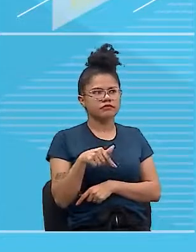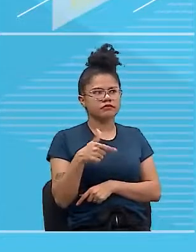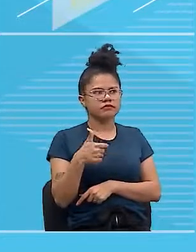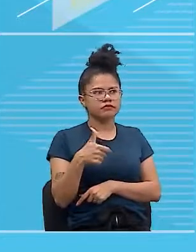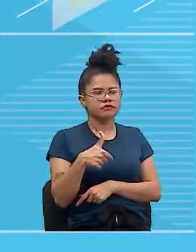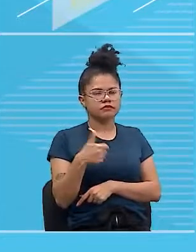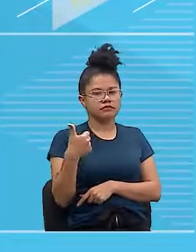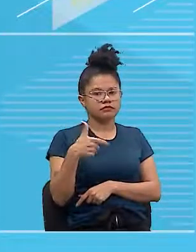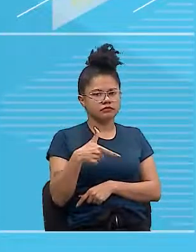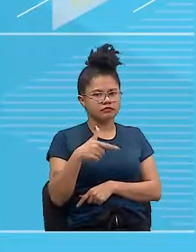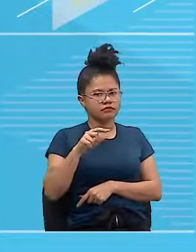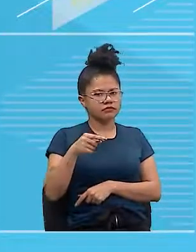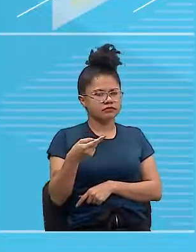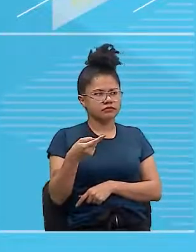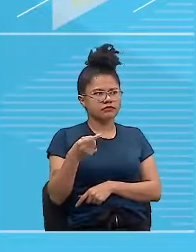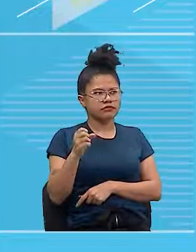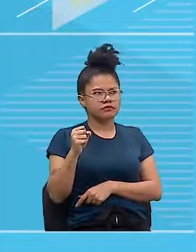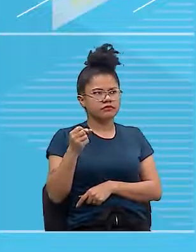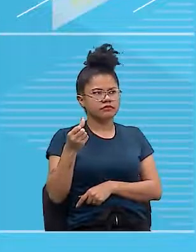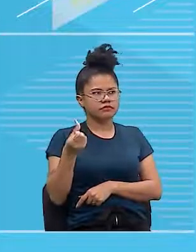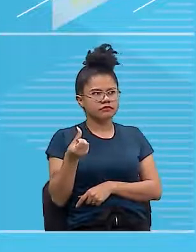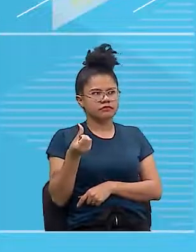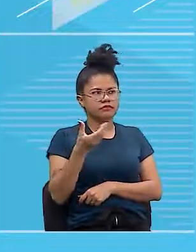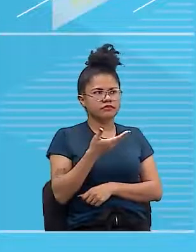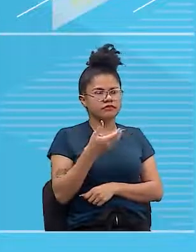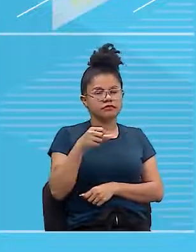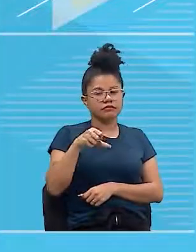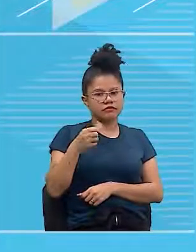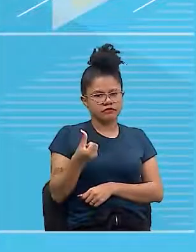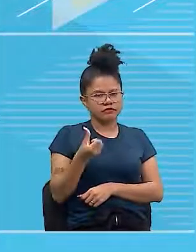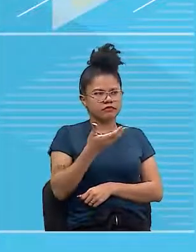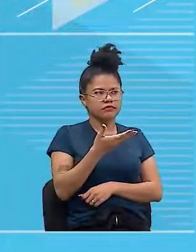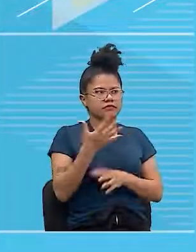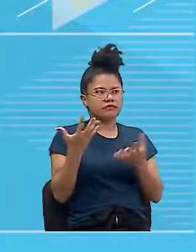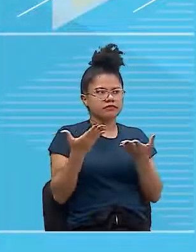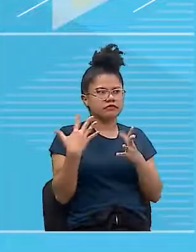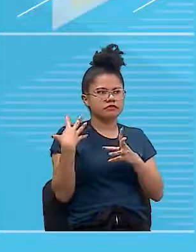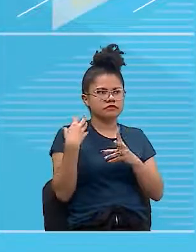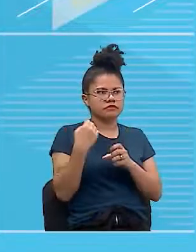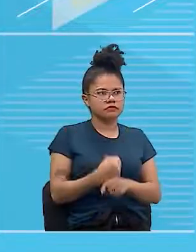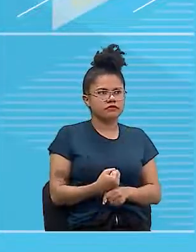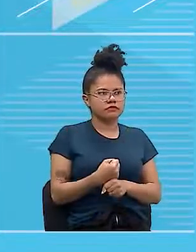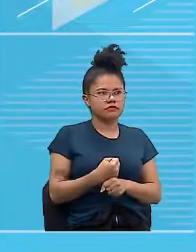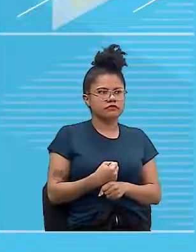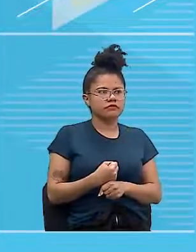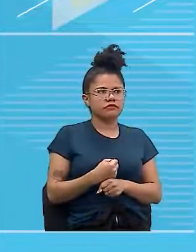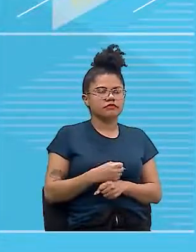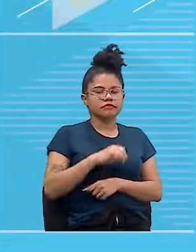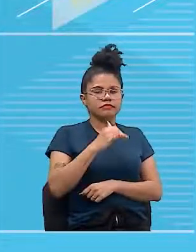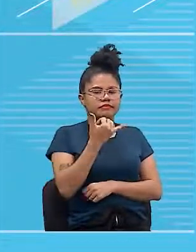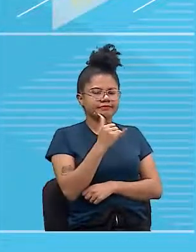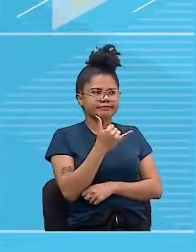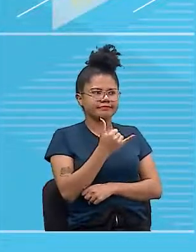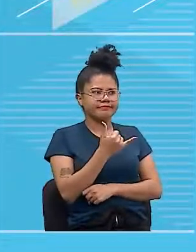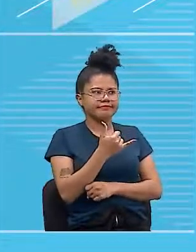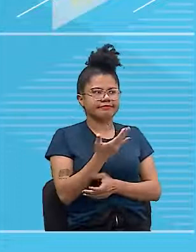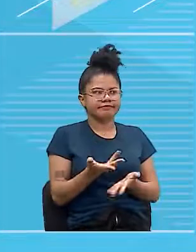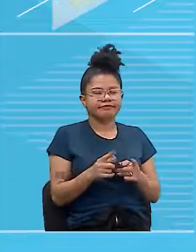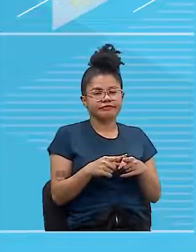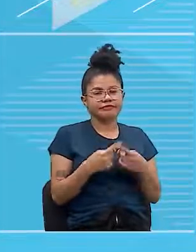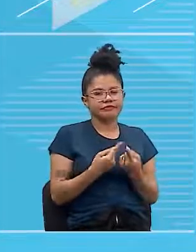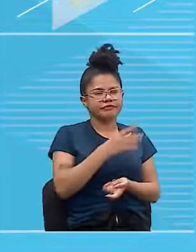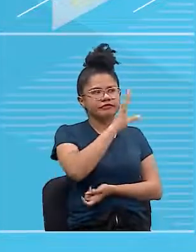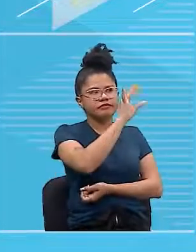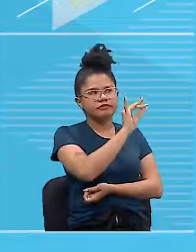em seguida Você Vai Multiplicar pelo valor energético só que assim na verdade cada